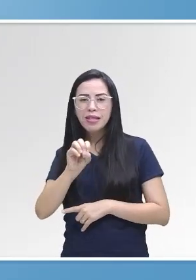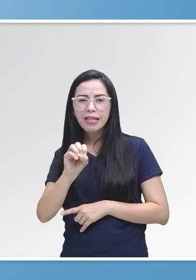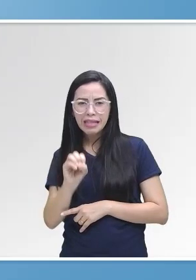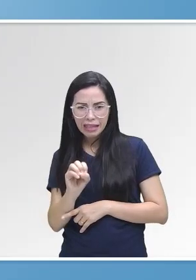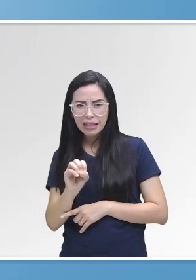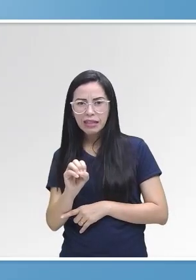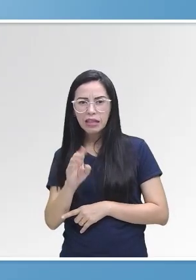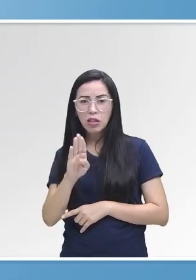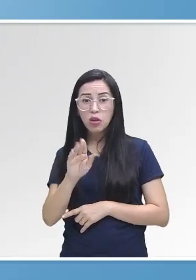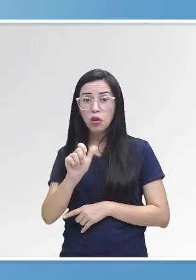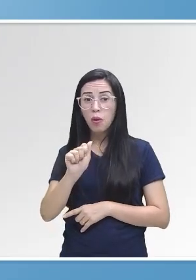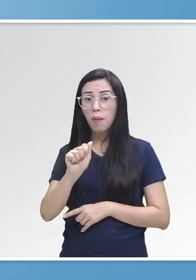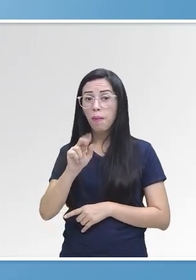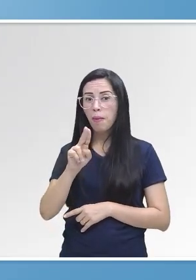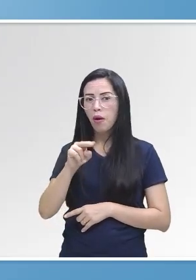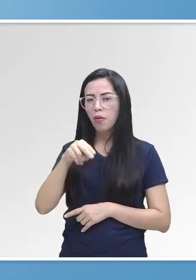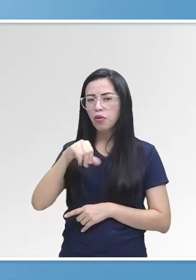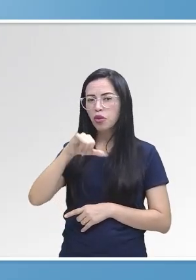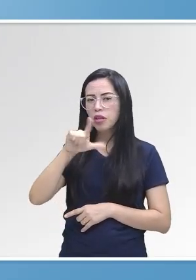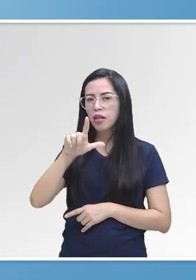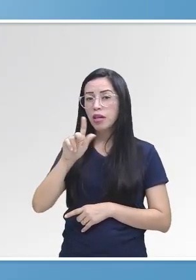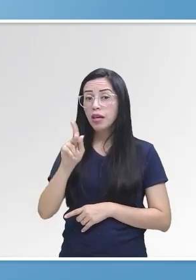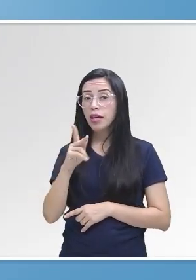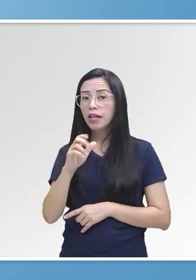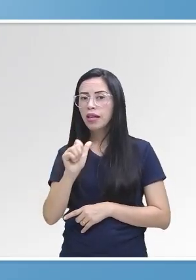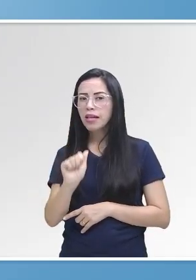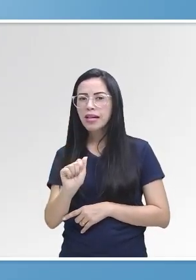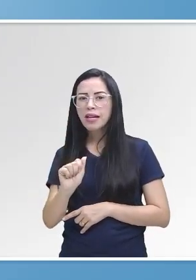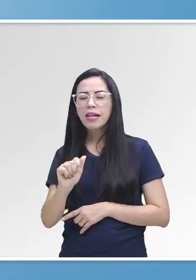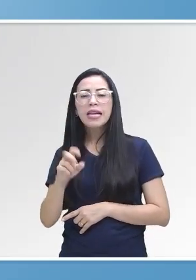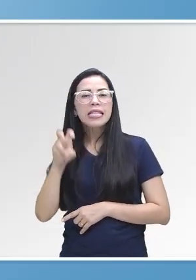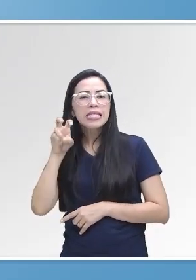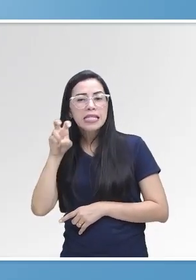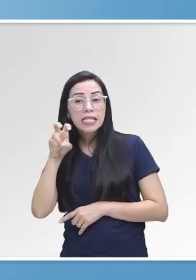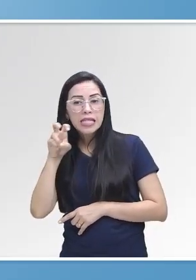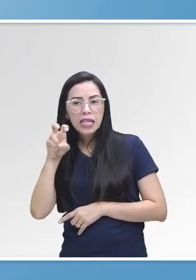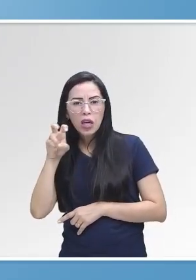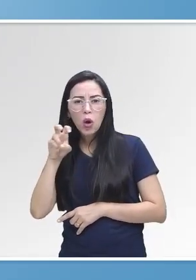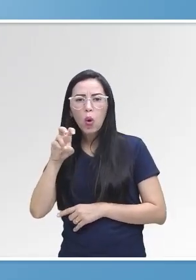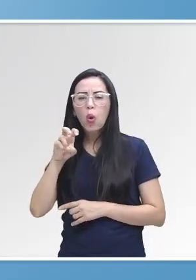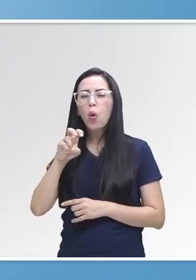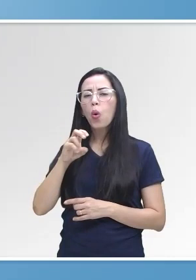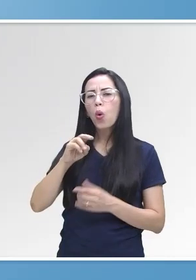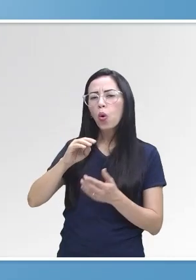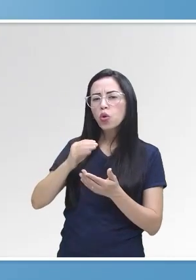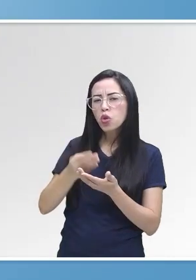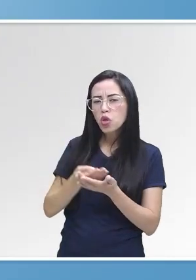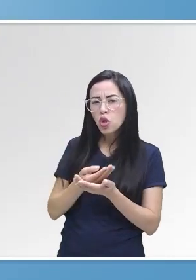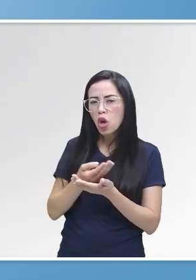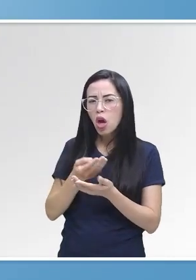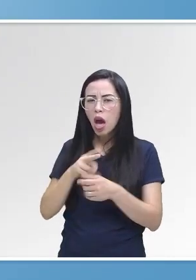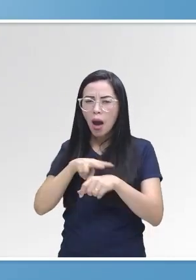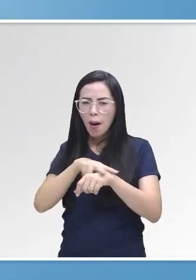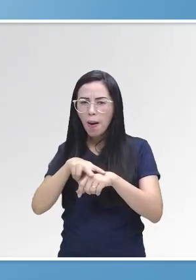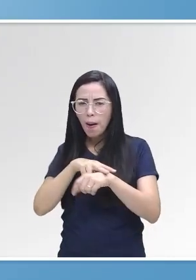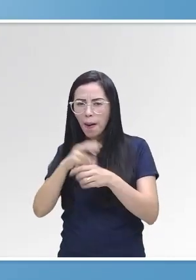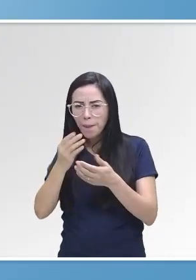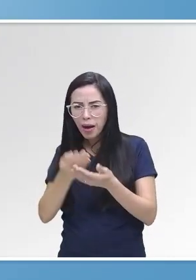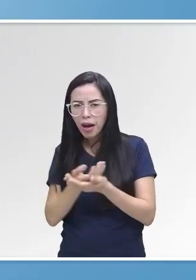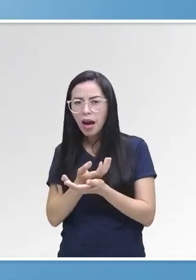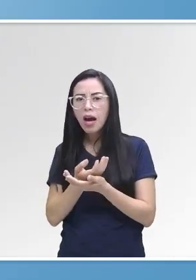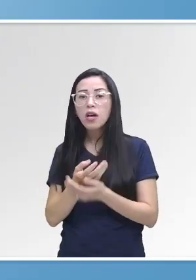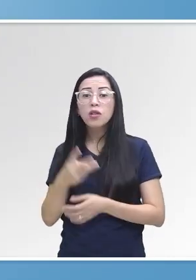cinco de abacate três de coco e dois